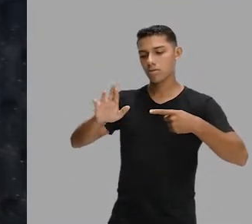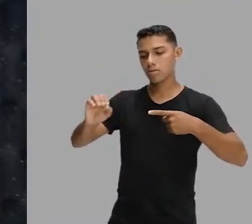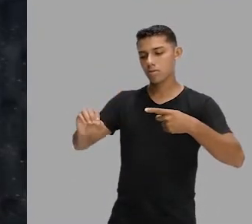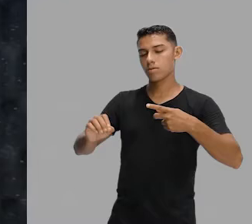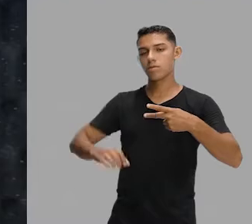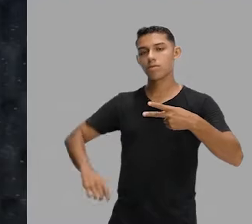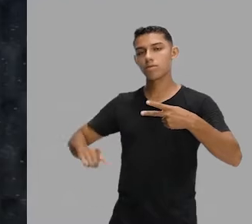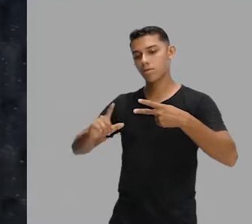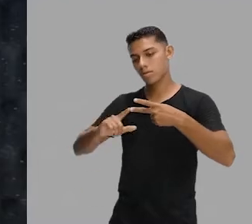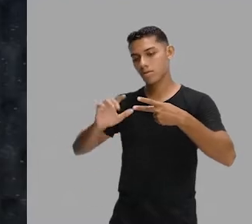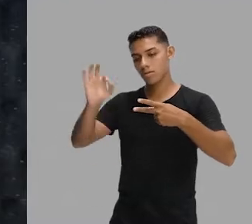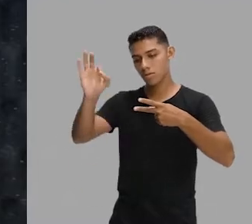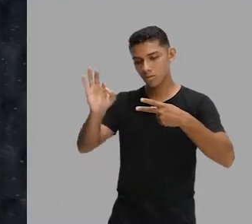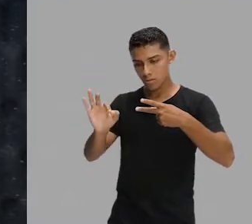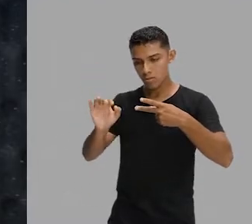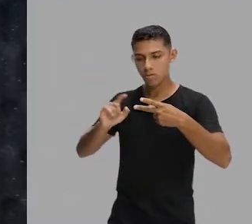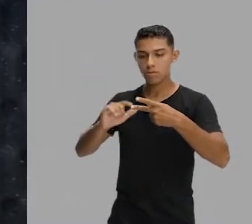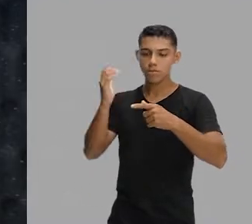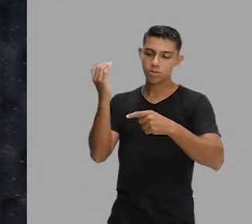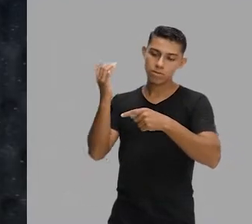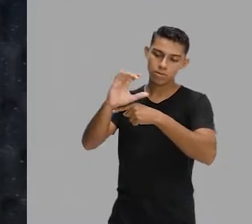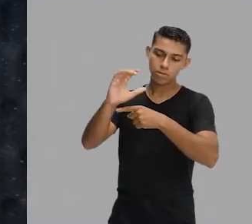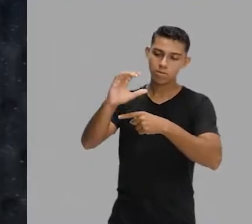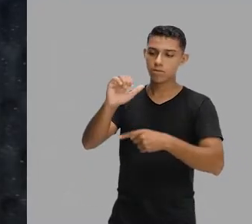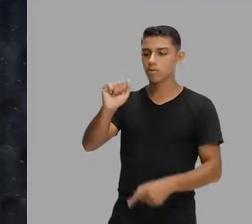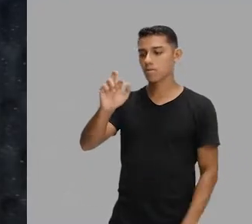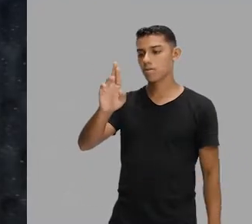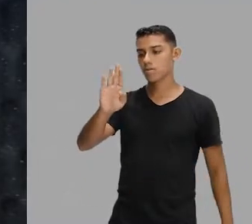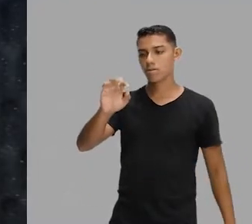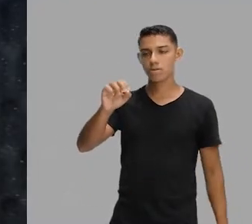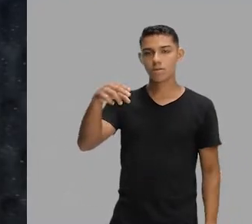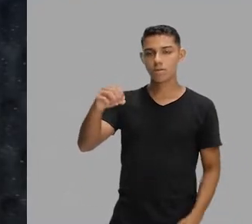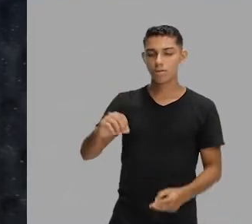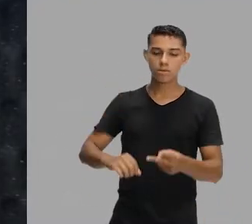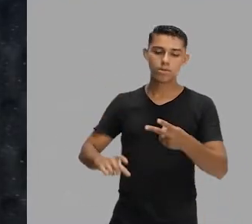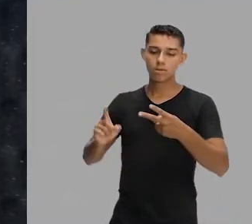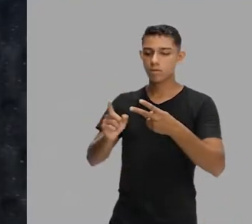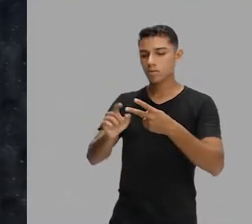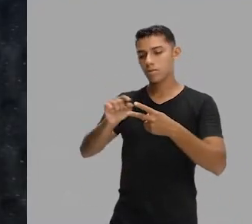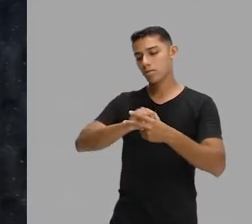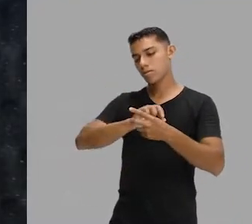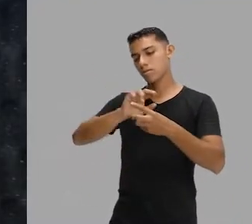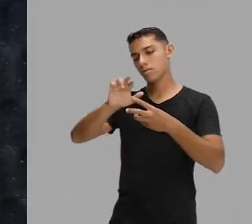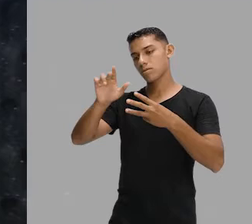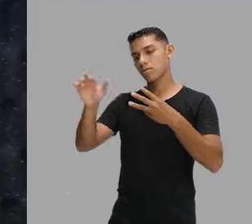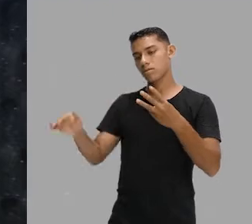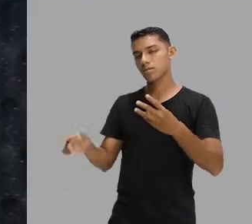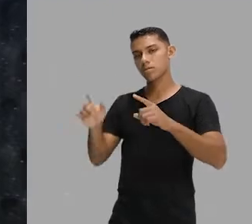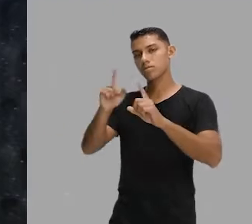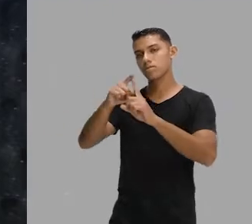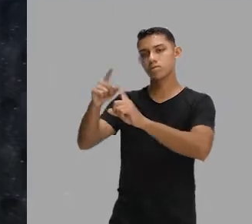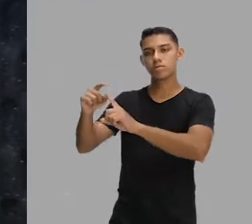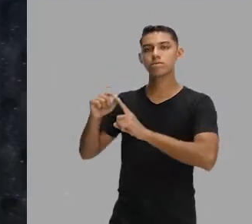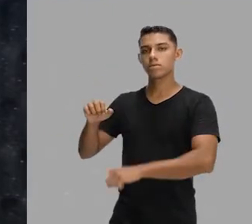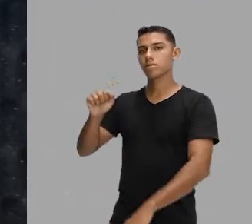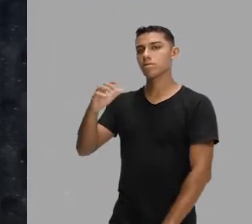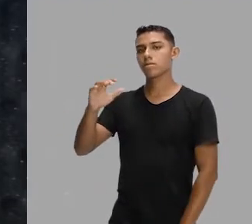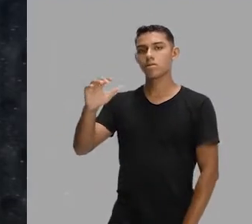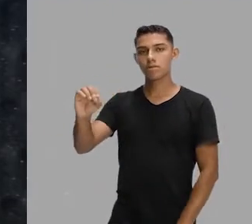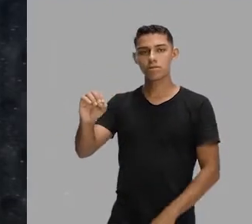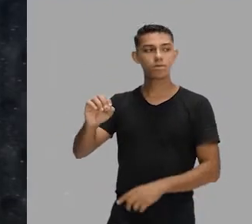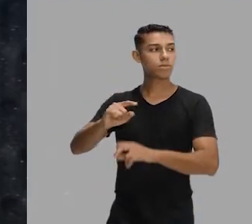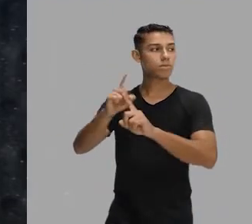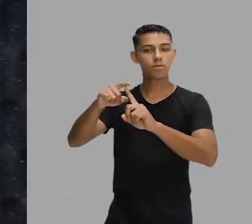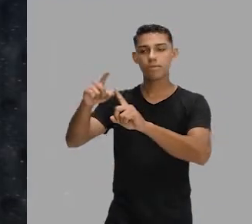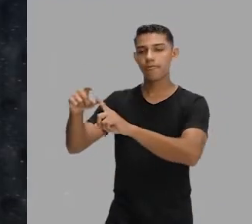alguma porcentagem de carbono, certo? E aí também eu tenho vários tipos de aços.